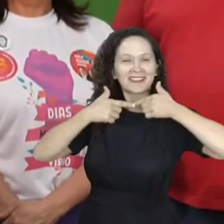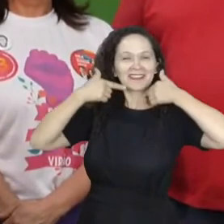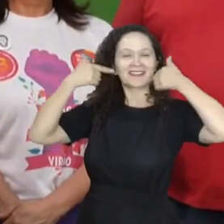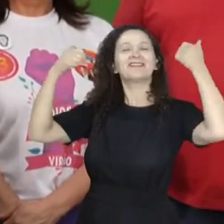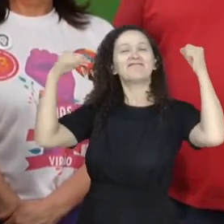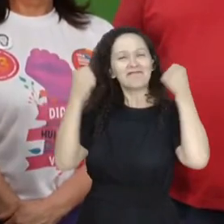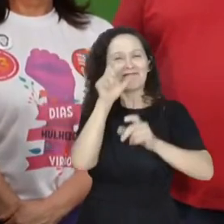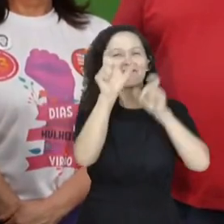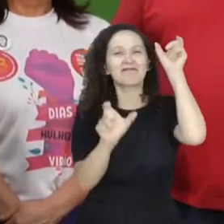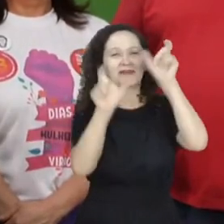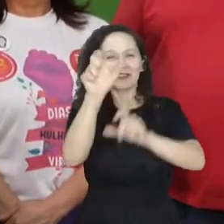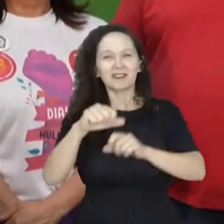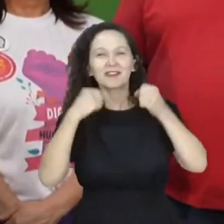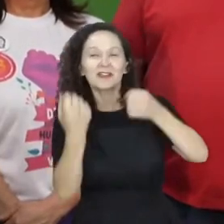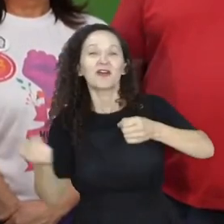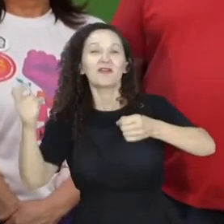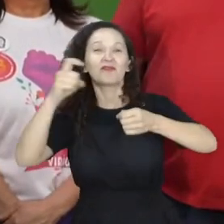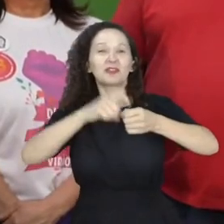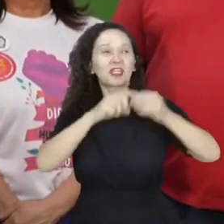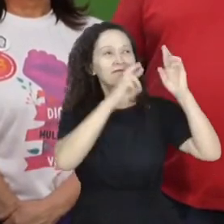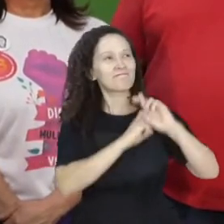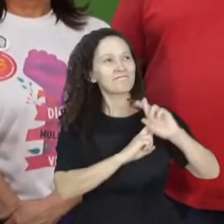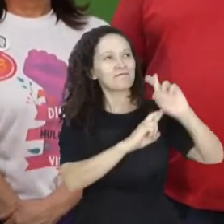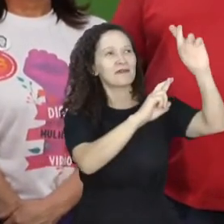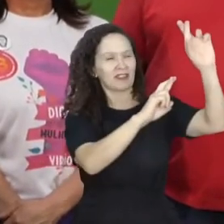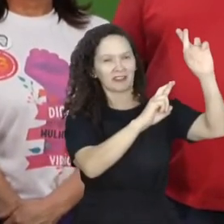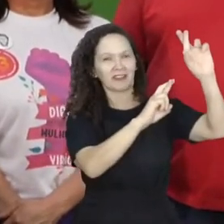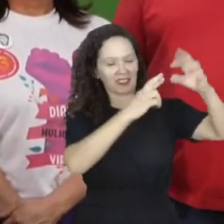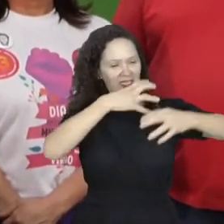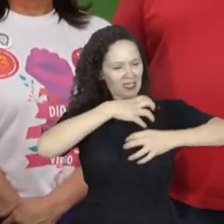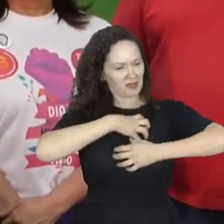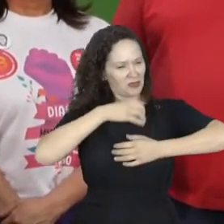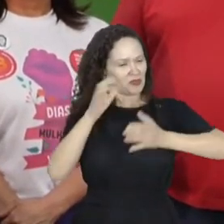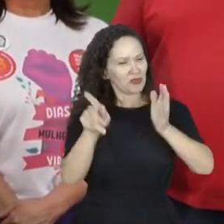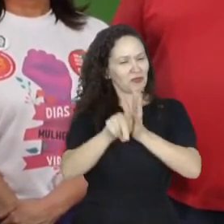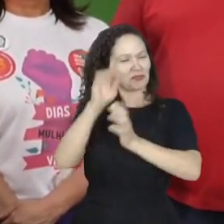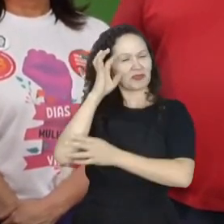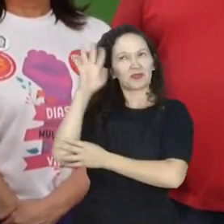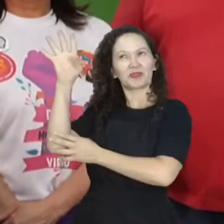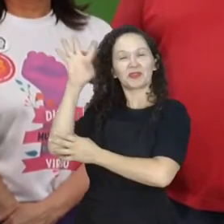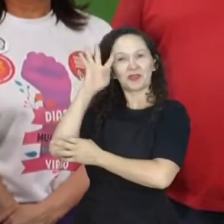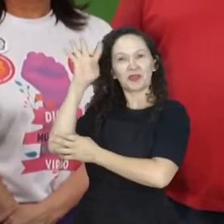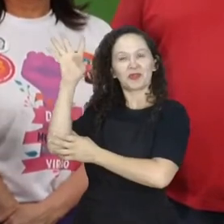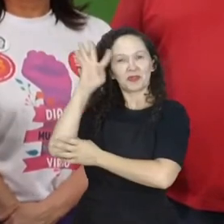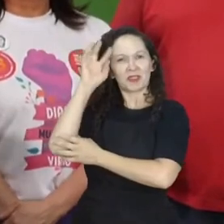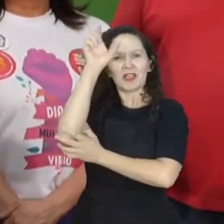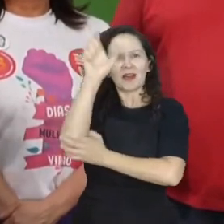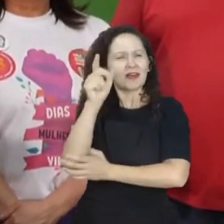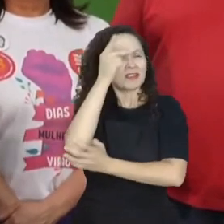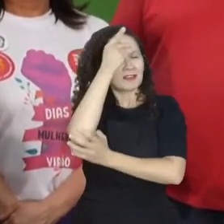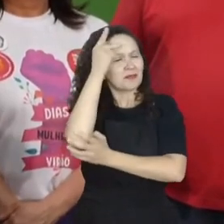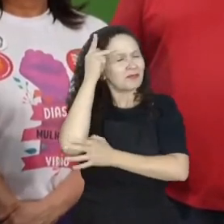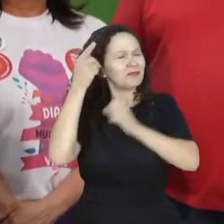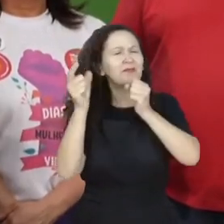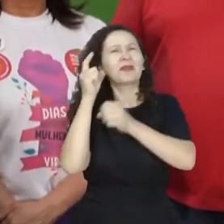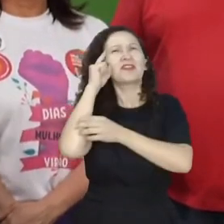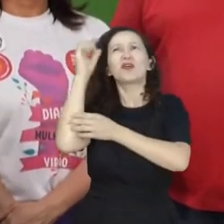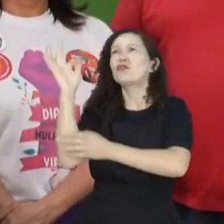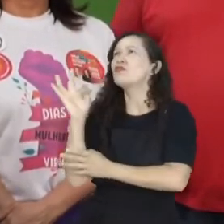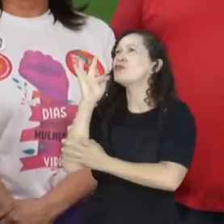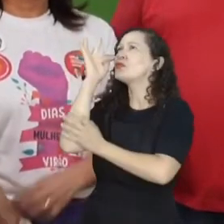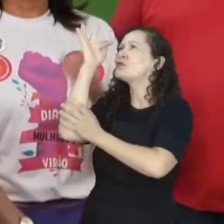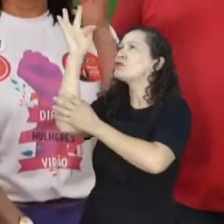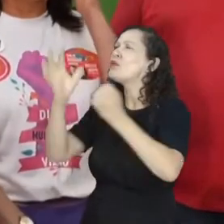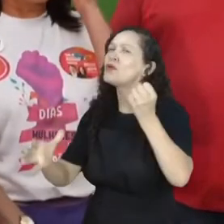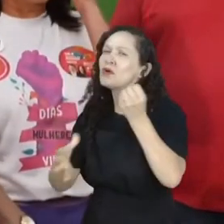As pessoas precisam voltar a ter esperança, a ter sonho. Sabe? As pessoas querem pensar no futuro com dignidade